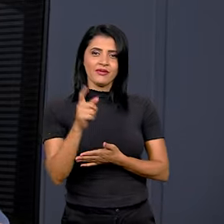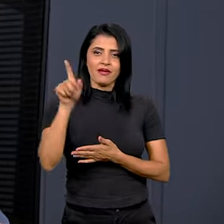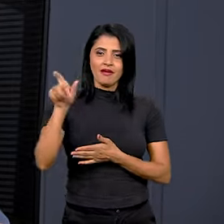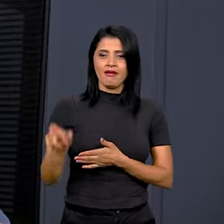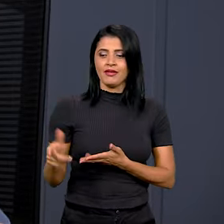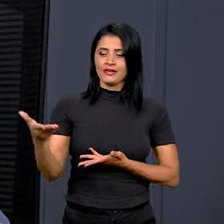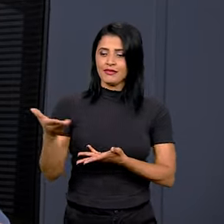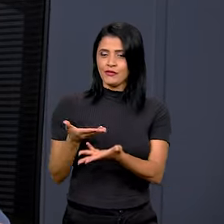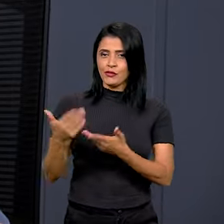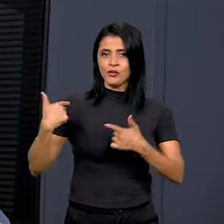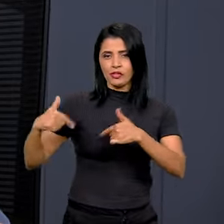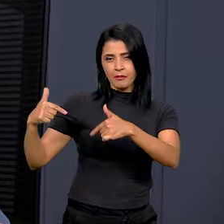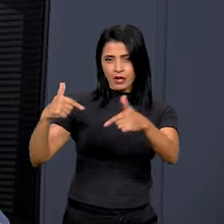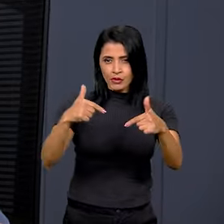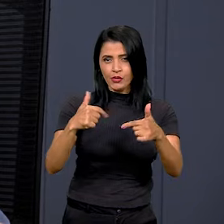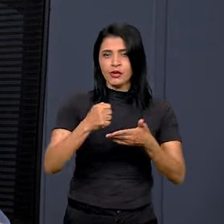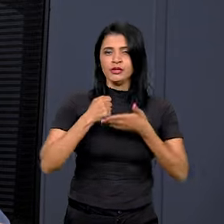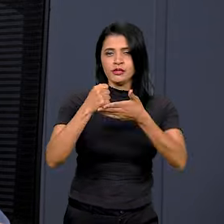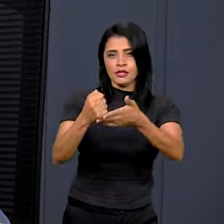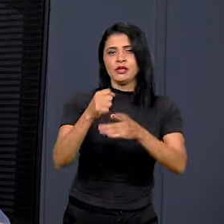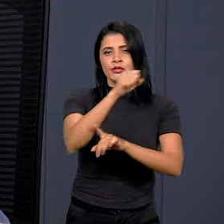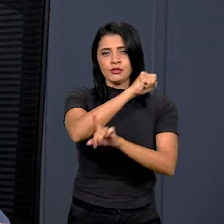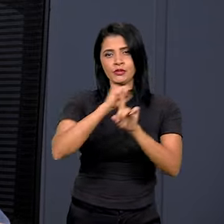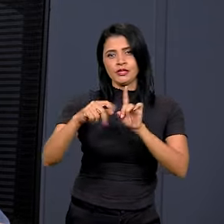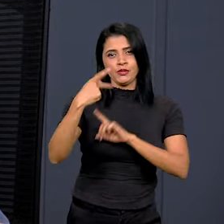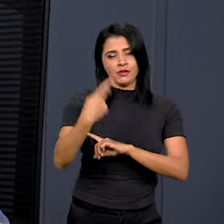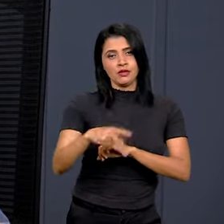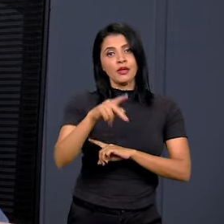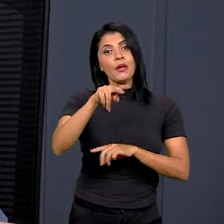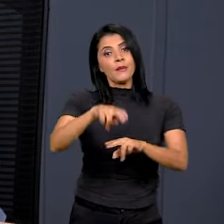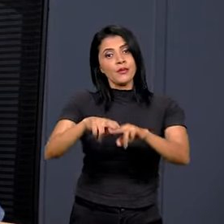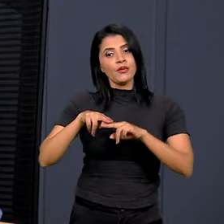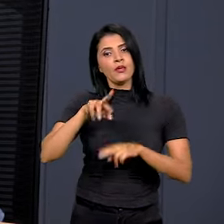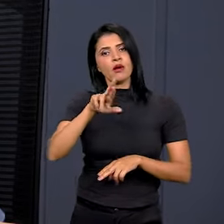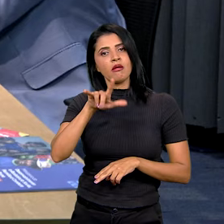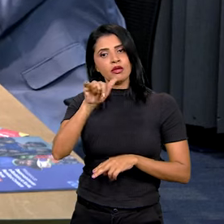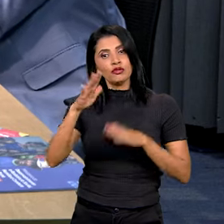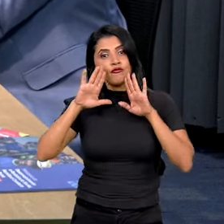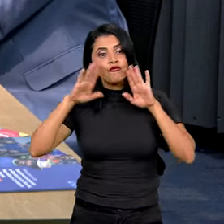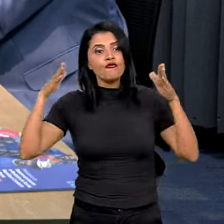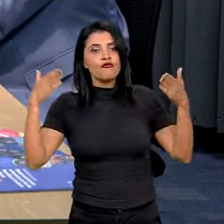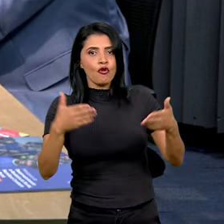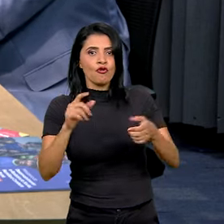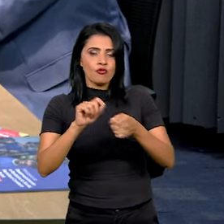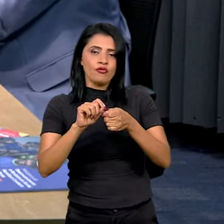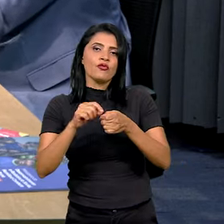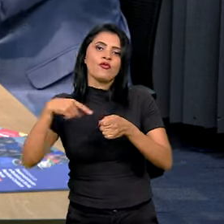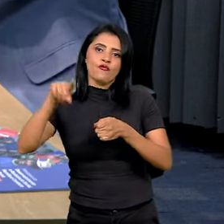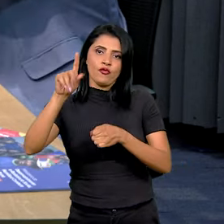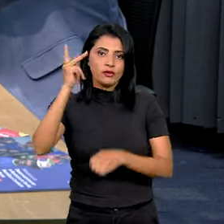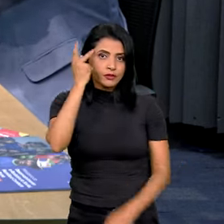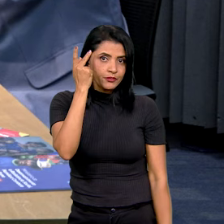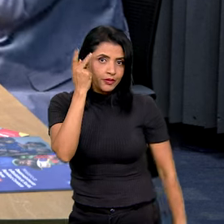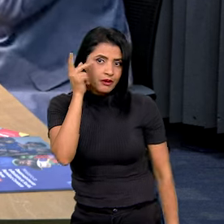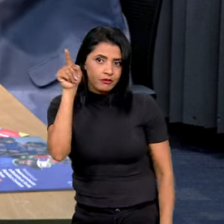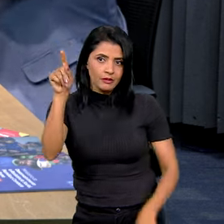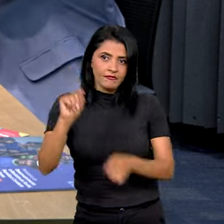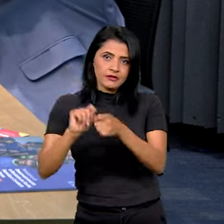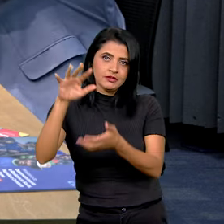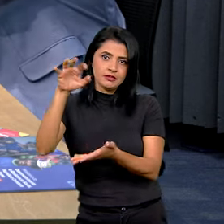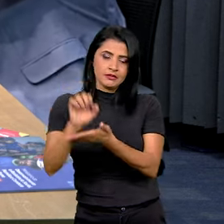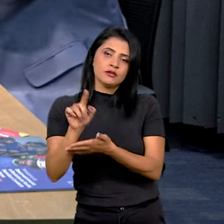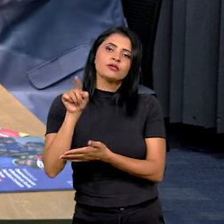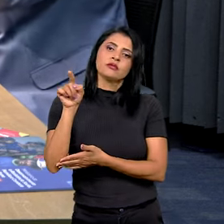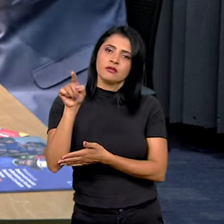único que são os servidores né os trabalhadores da Assistência Social desse país por isso que a rede tá muito centrada nisso a gente fez até uma ida a São Paulo para